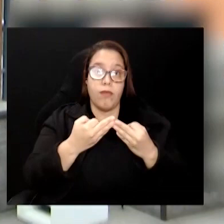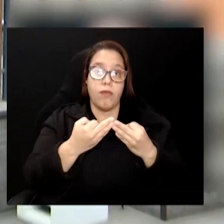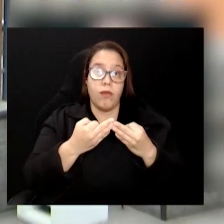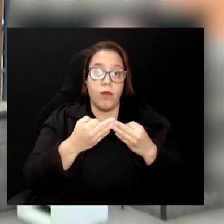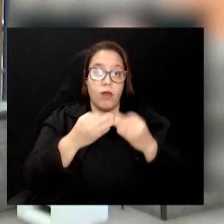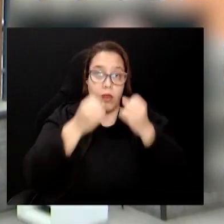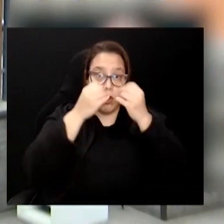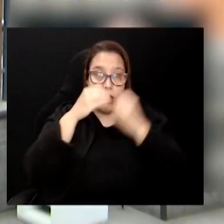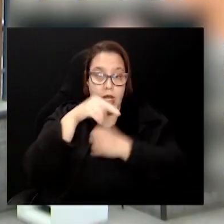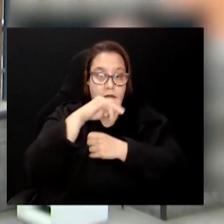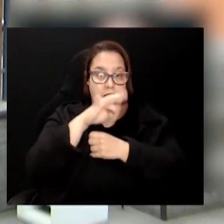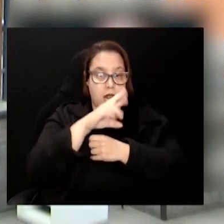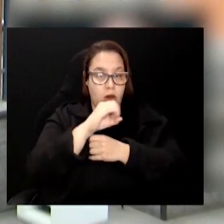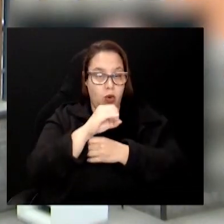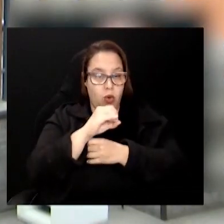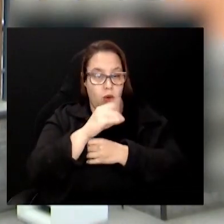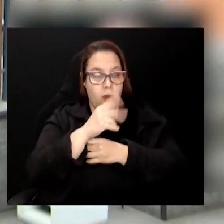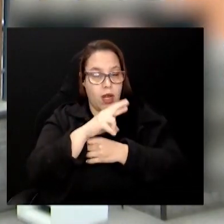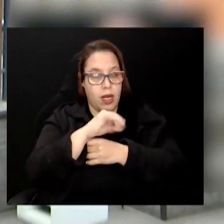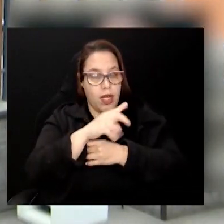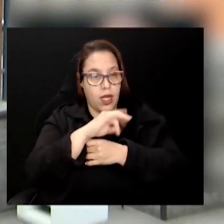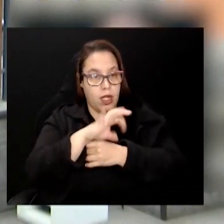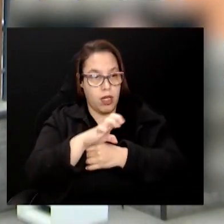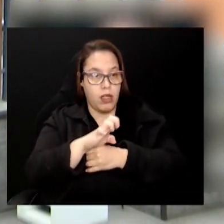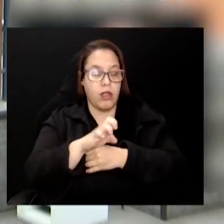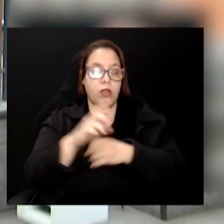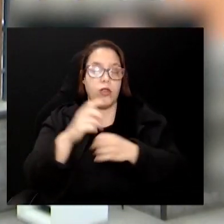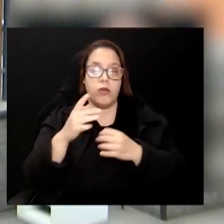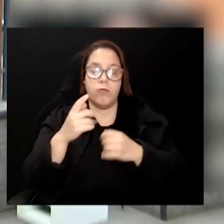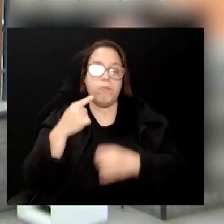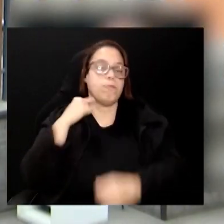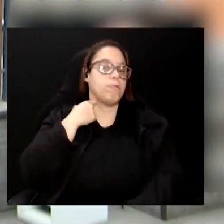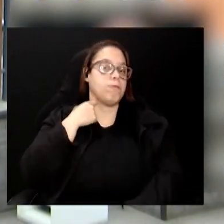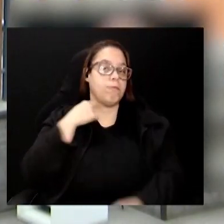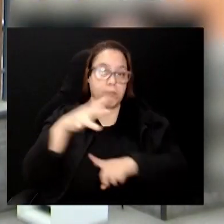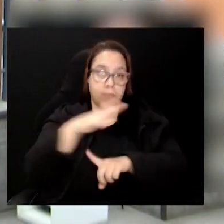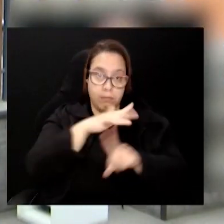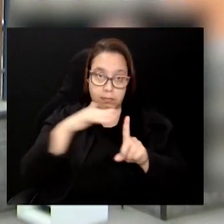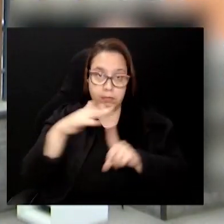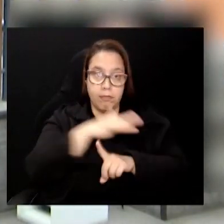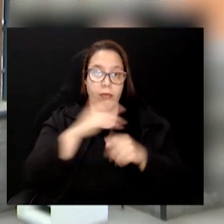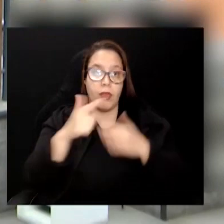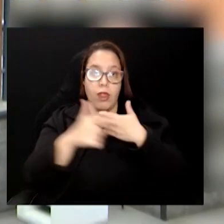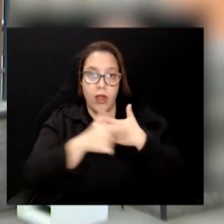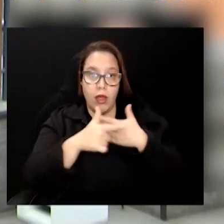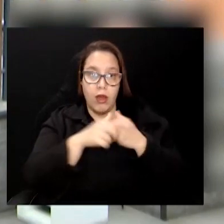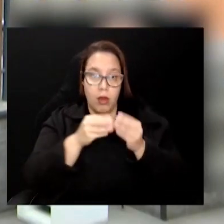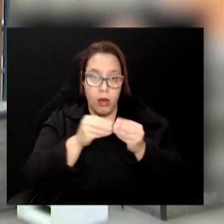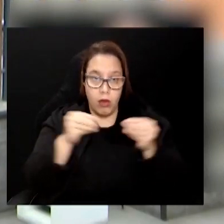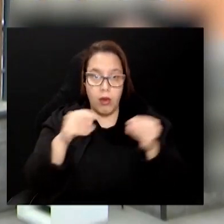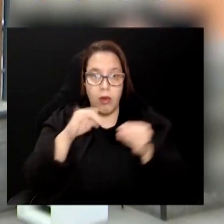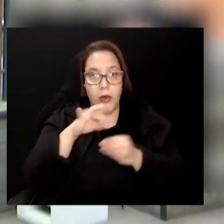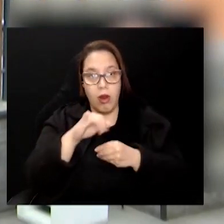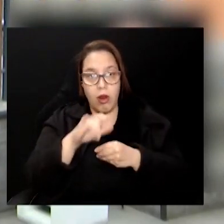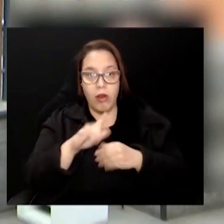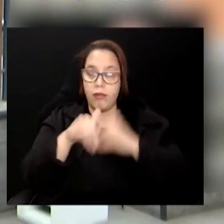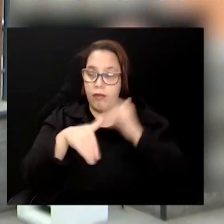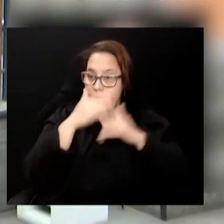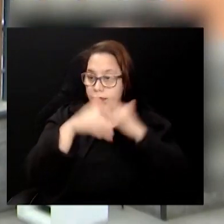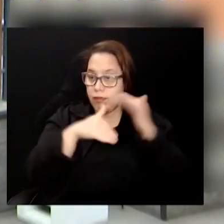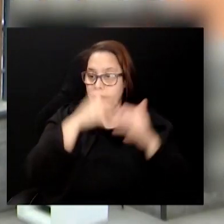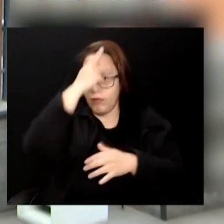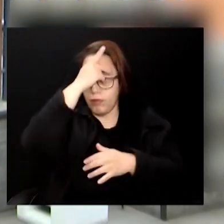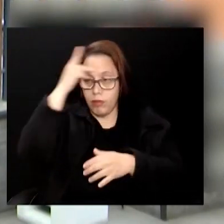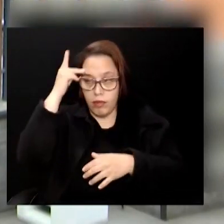neuroplasticidade, os efeitos da contaminação ambiental e o papel de minerais no desenvolvimento de pessoas com transtorno